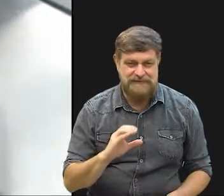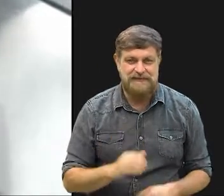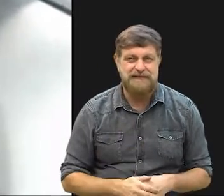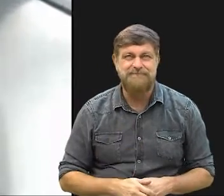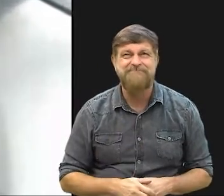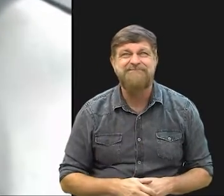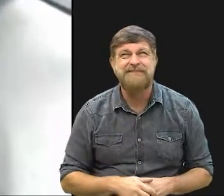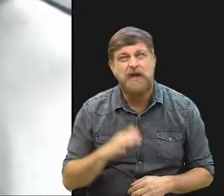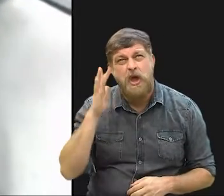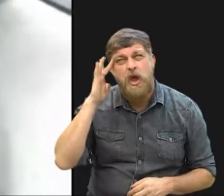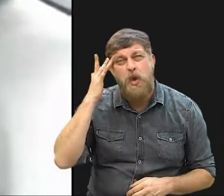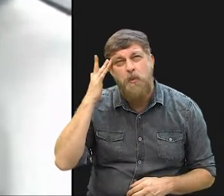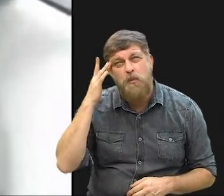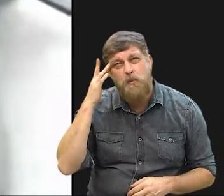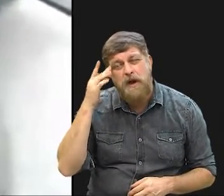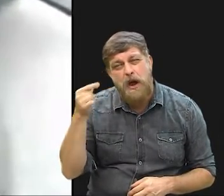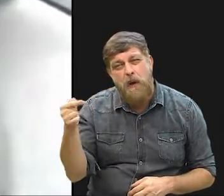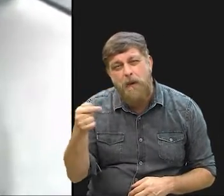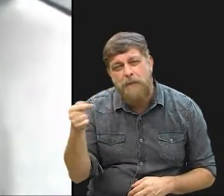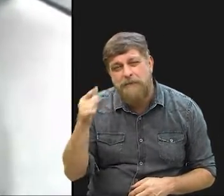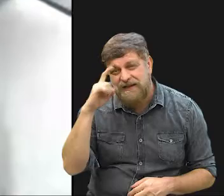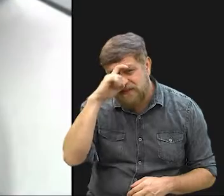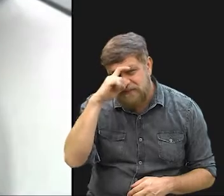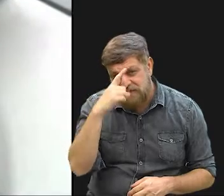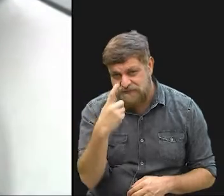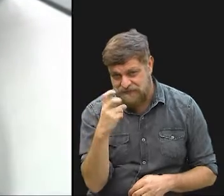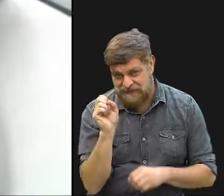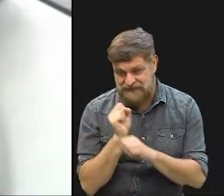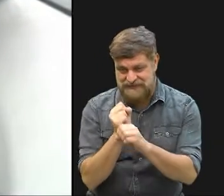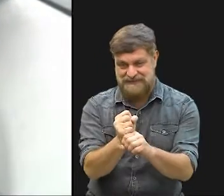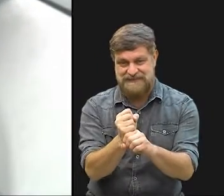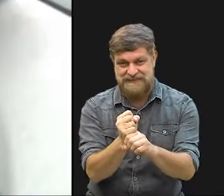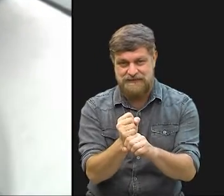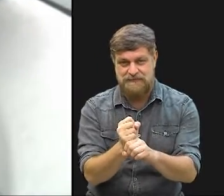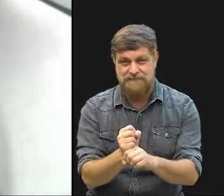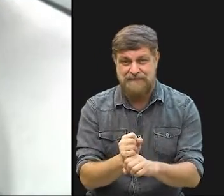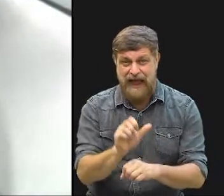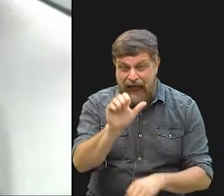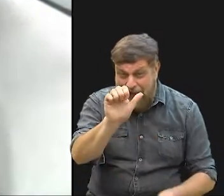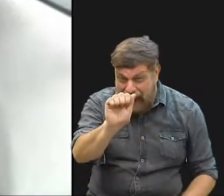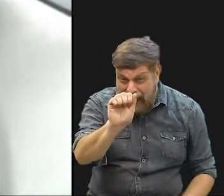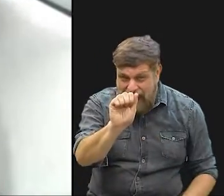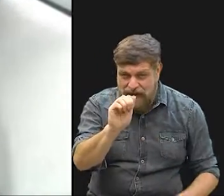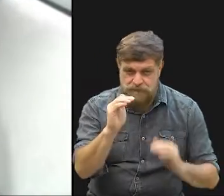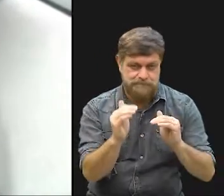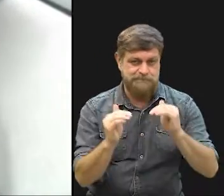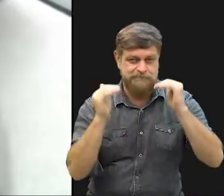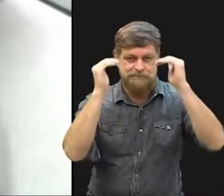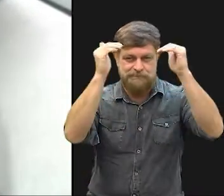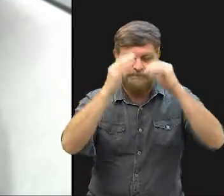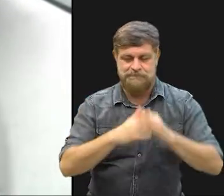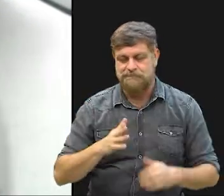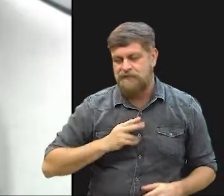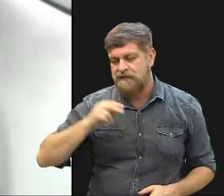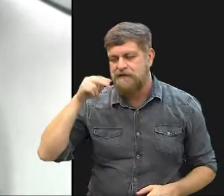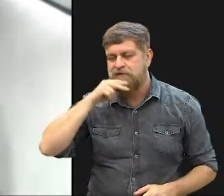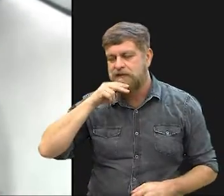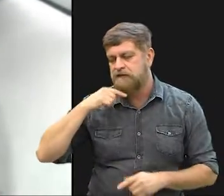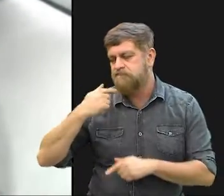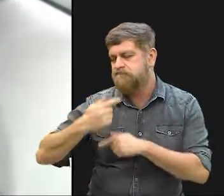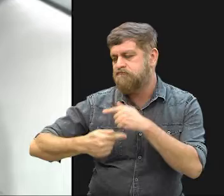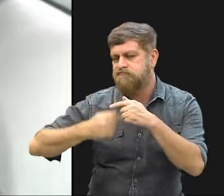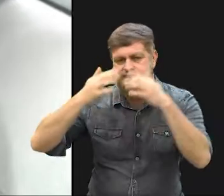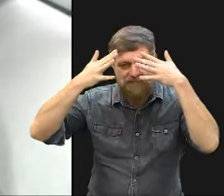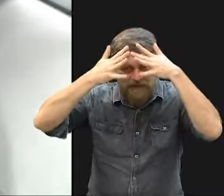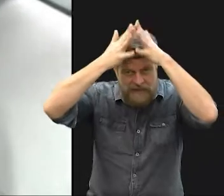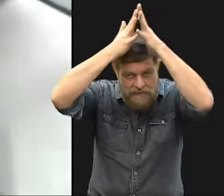menos difícil. Eu acho que daqui uns 10, 15 anos, sim. Mas Série A, vai ter os netos do Neymar e não